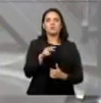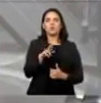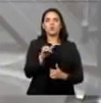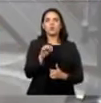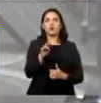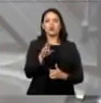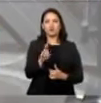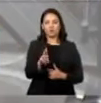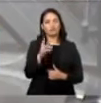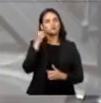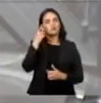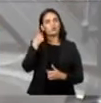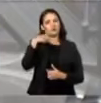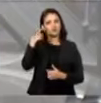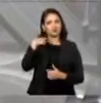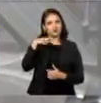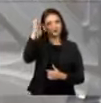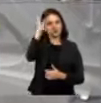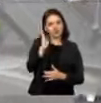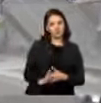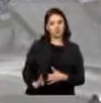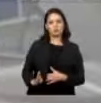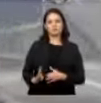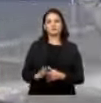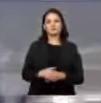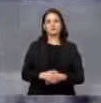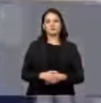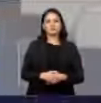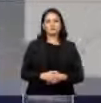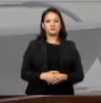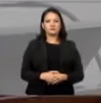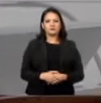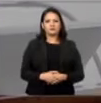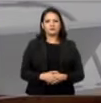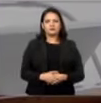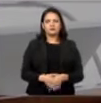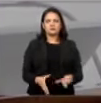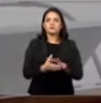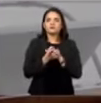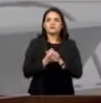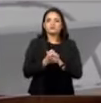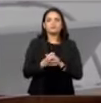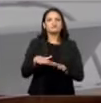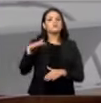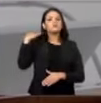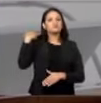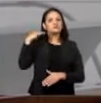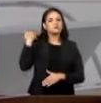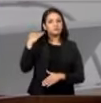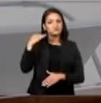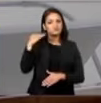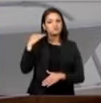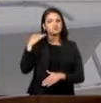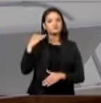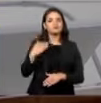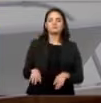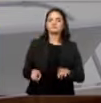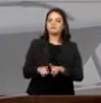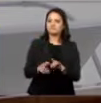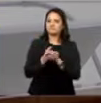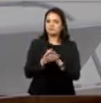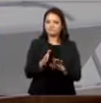Carlos Vilhena. Senhora ministra Carmen Lúcia, presidente dessa audiência pública, a quem também peço vênia para cumprimentar os